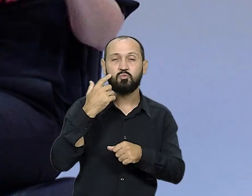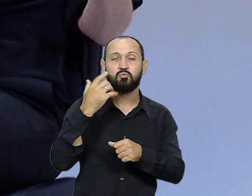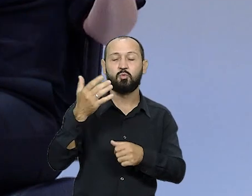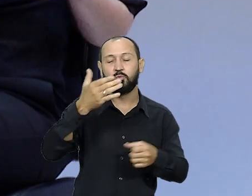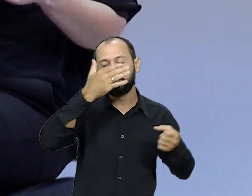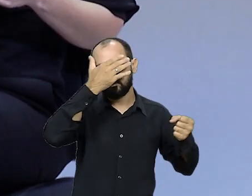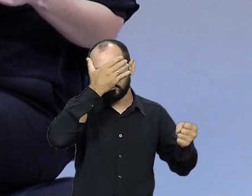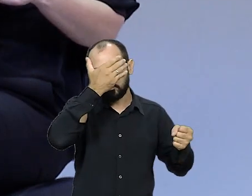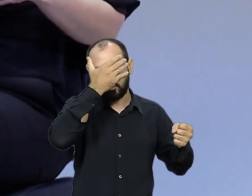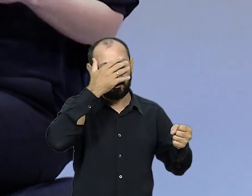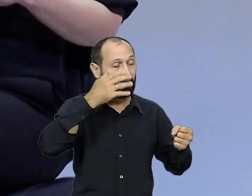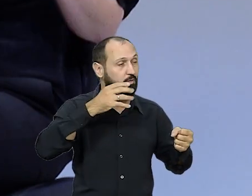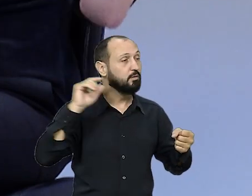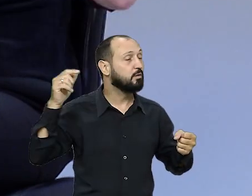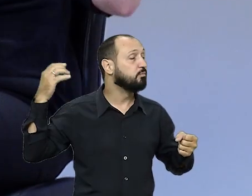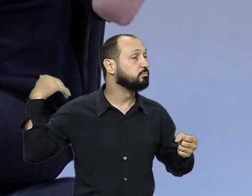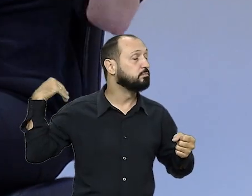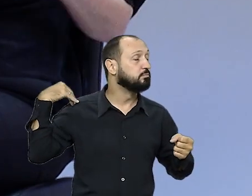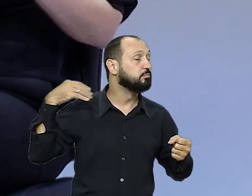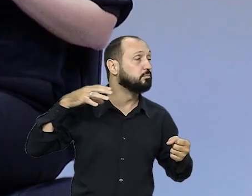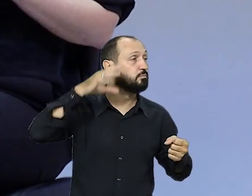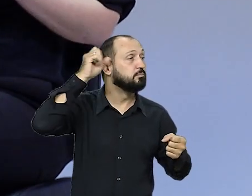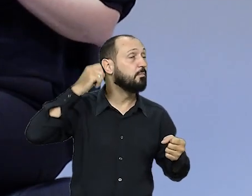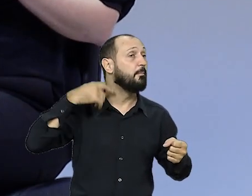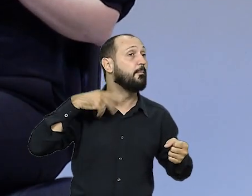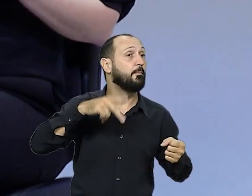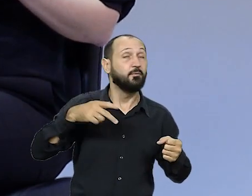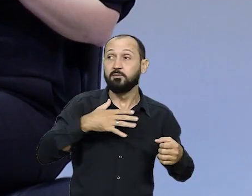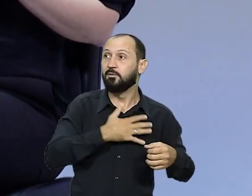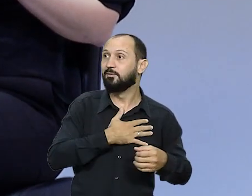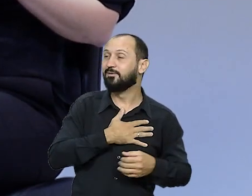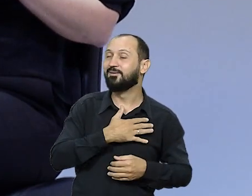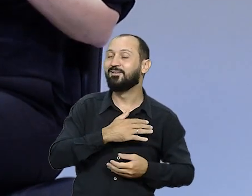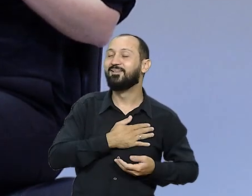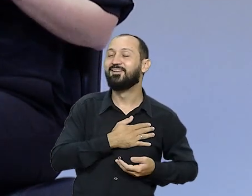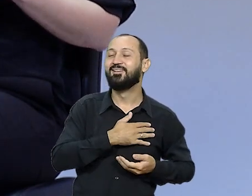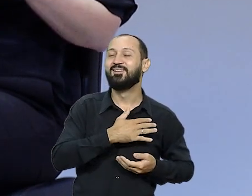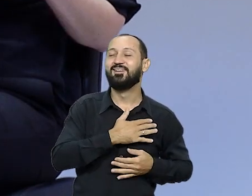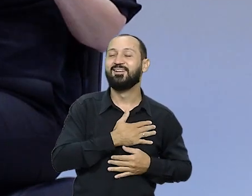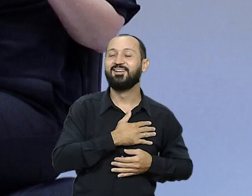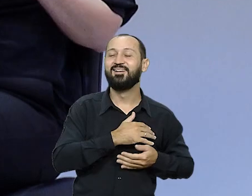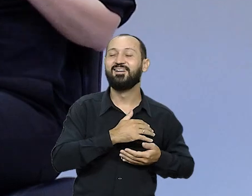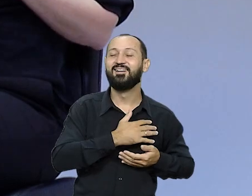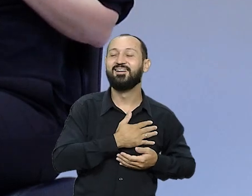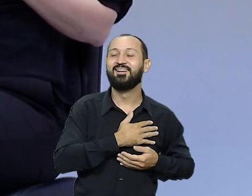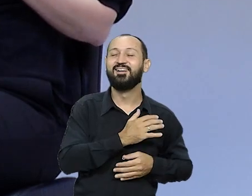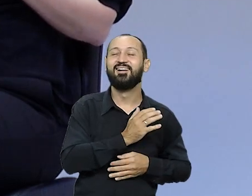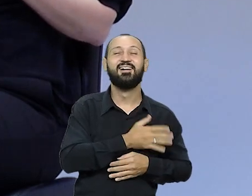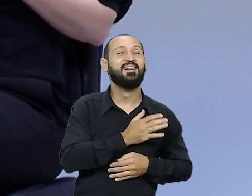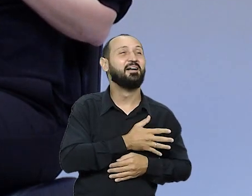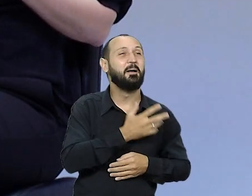quando eu estou andando pelo fórum, que eu escuto professora, o coração fica assim,